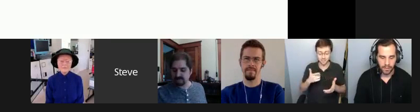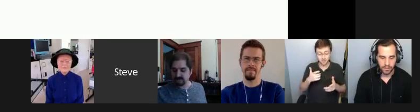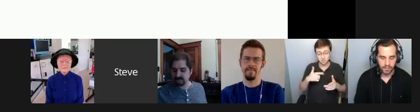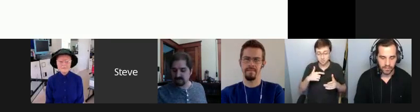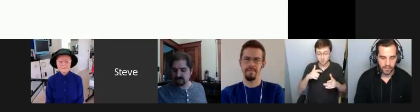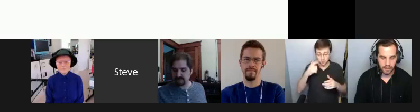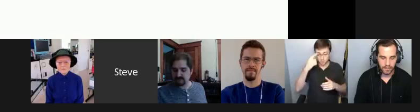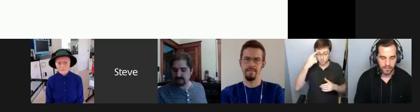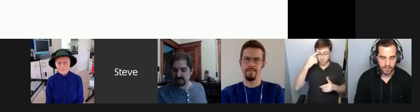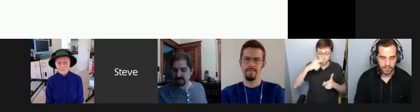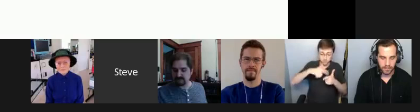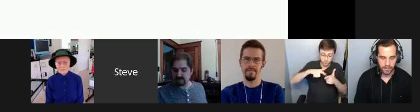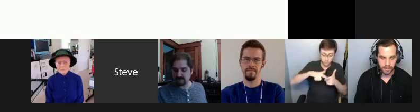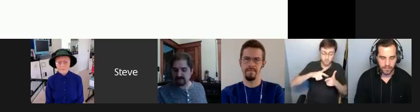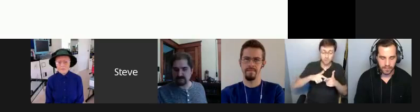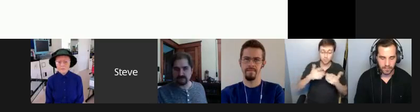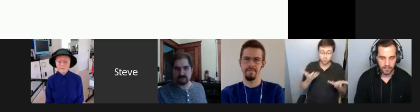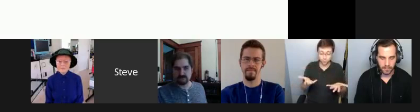Então,